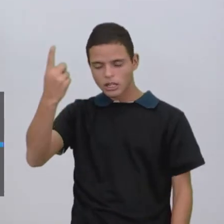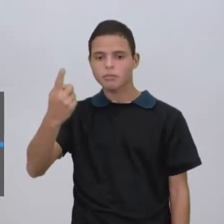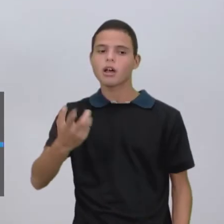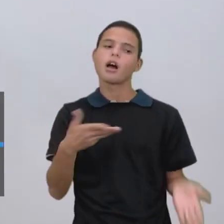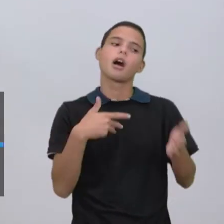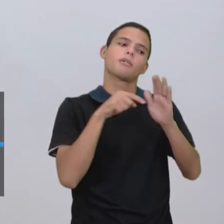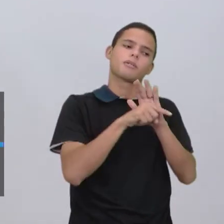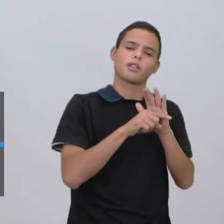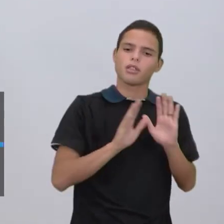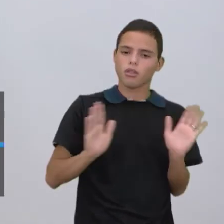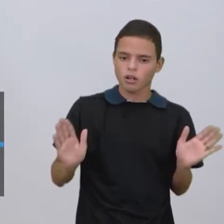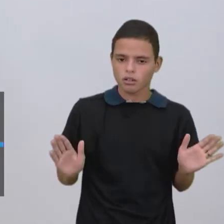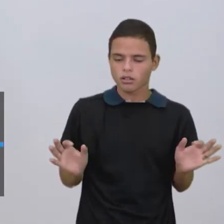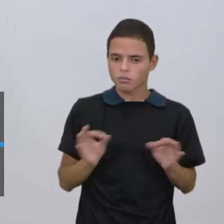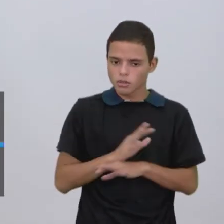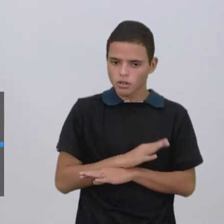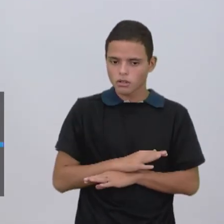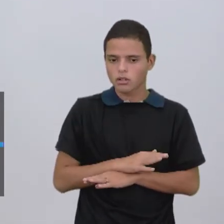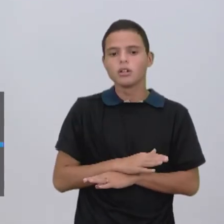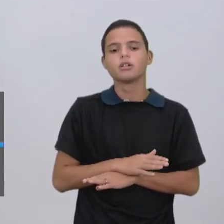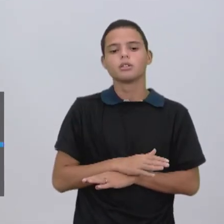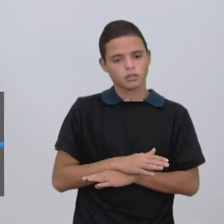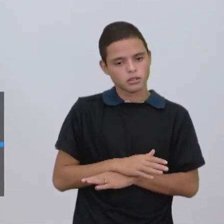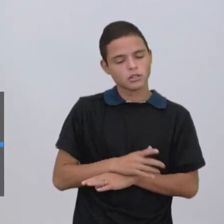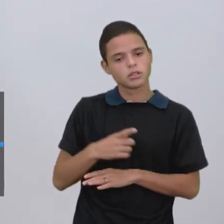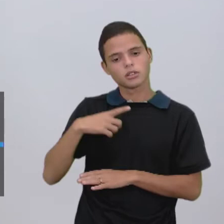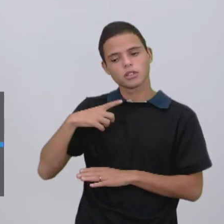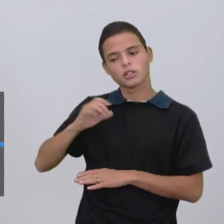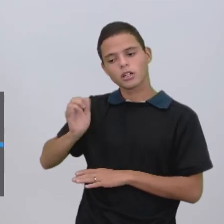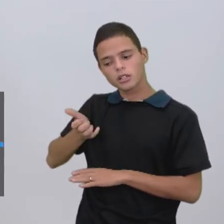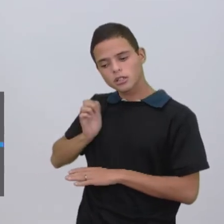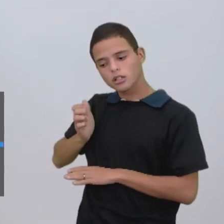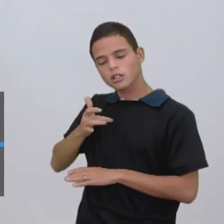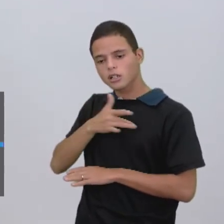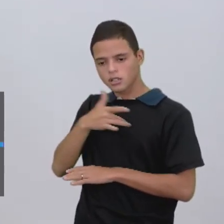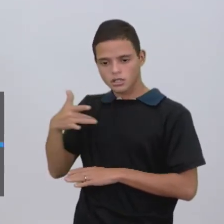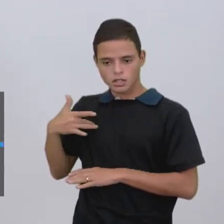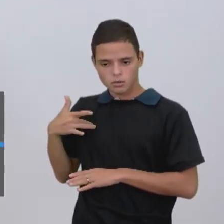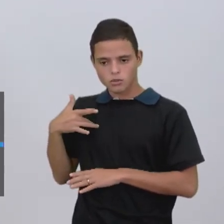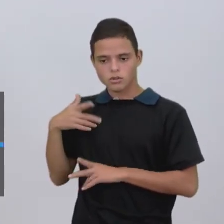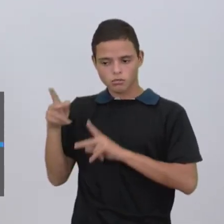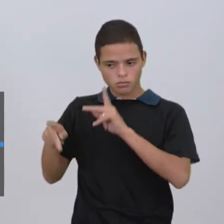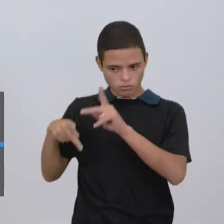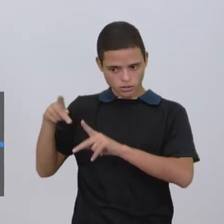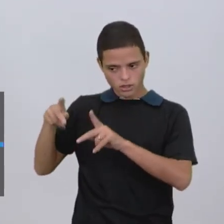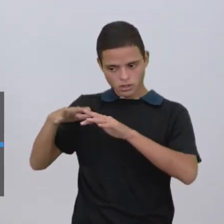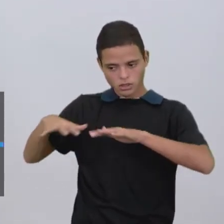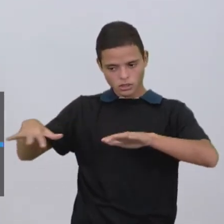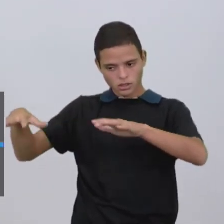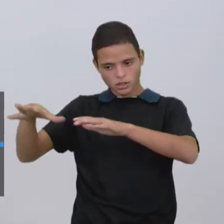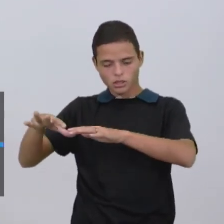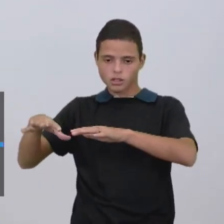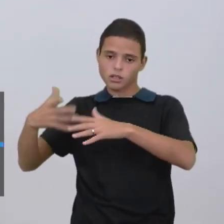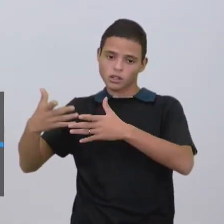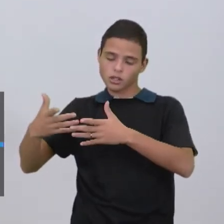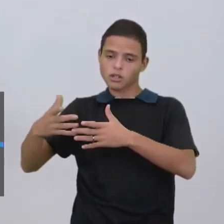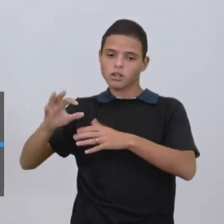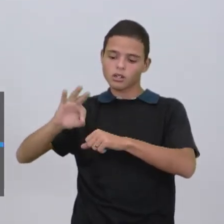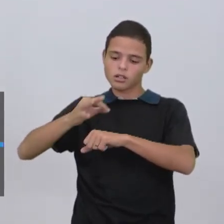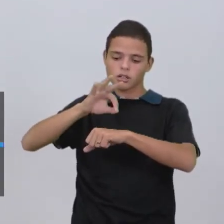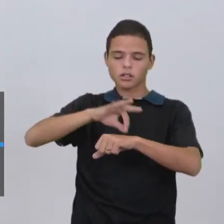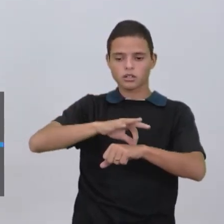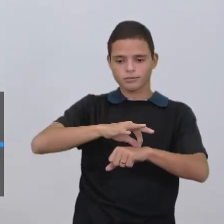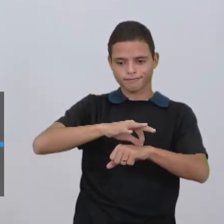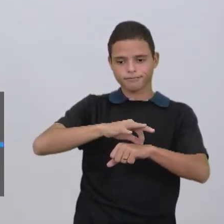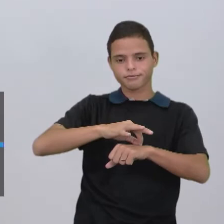vai ser sobre isso. Lá no meu componente, que a gente fala de estatística na saúde pública e meio ambiente, eu estou falando sobre a dengue. Então, meu público-alvo é pesquisar quem teve